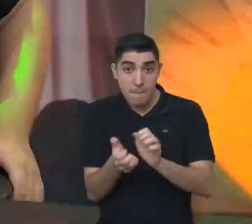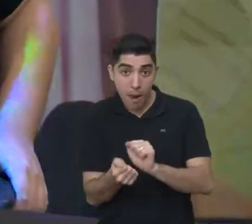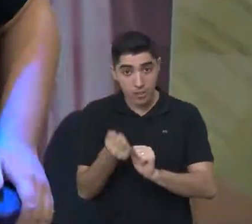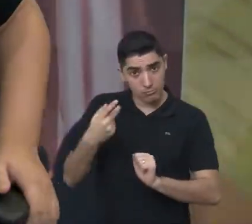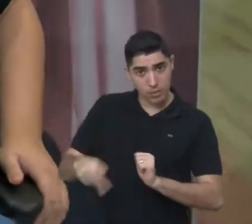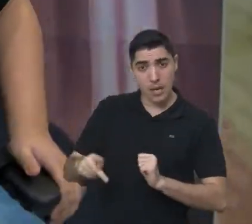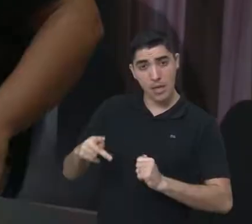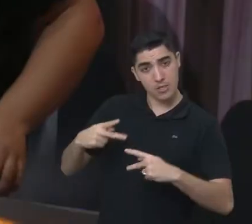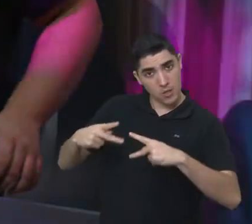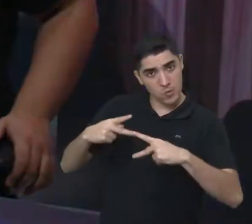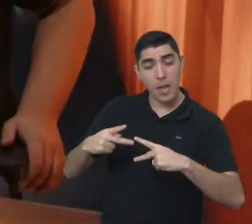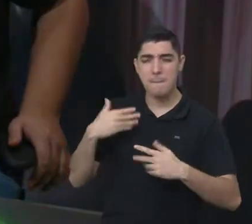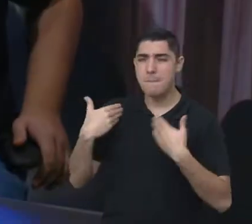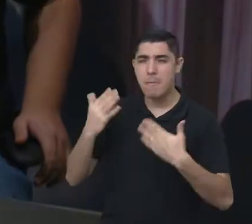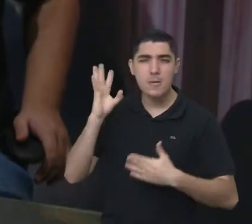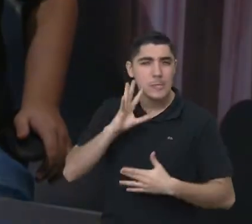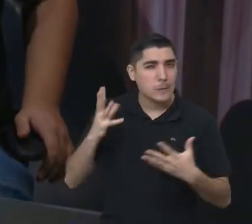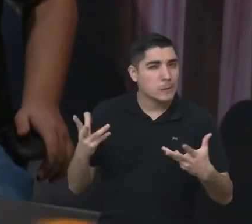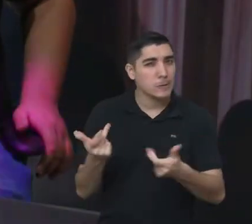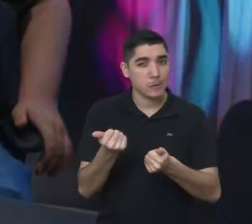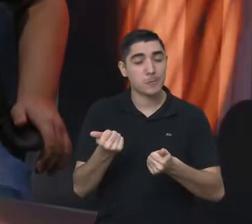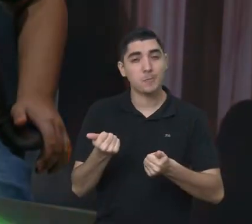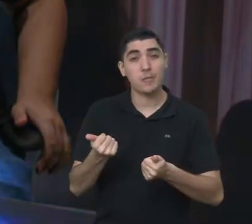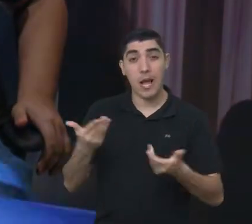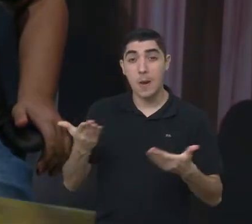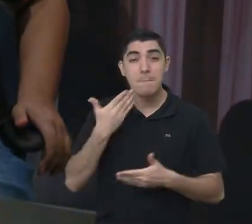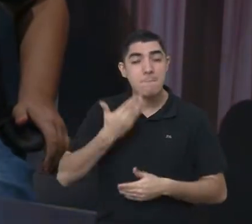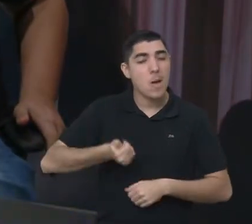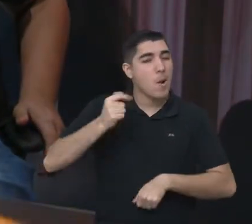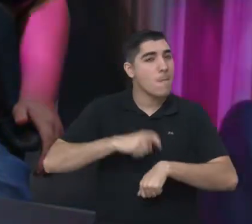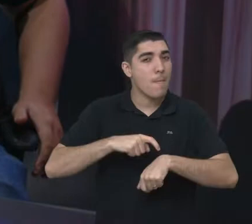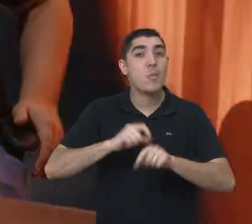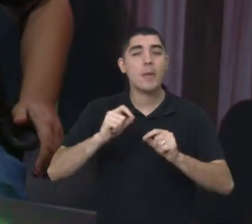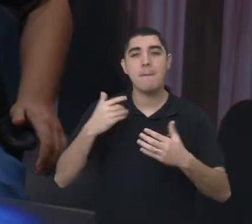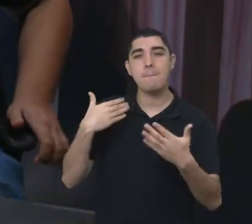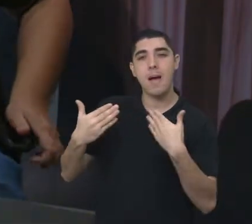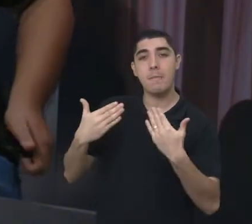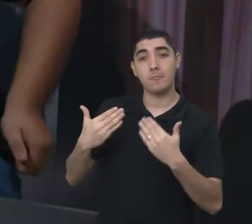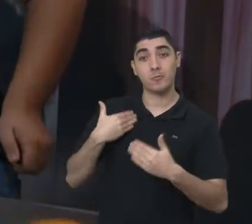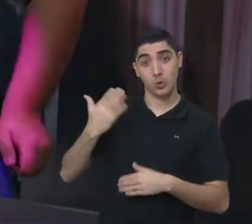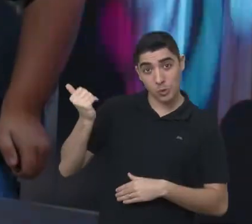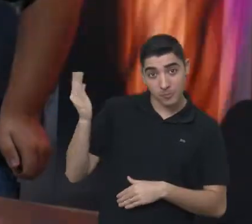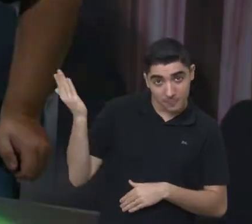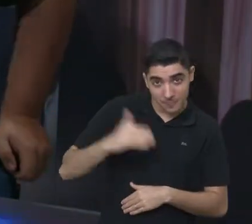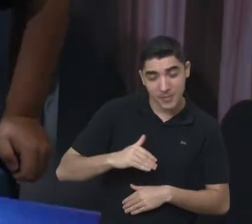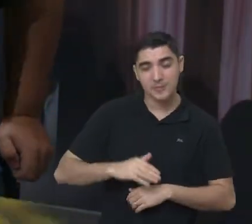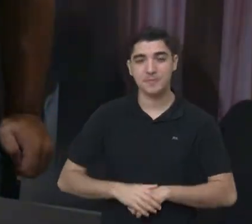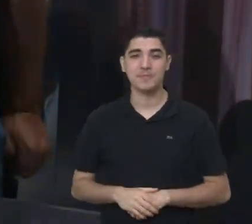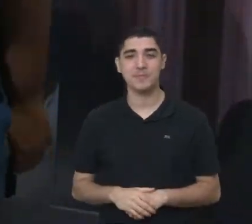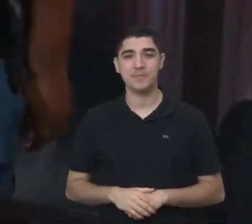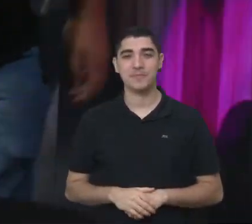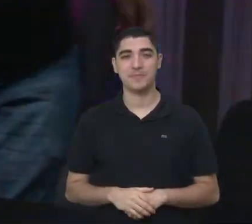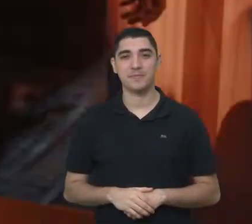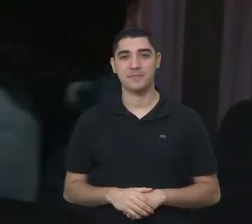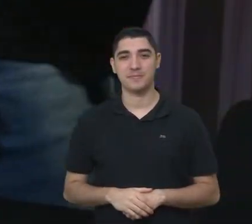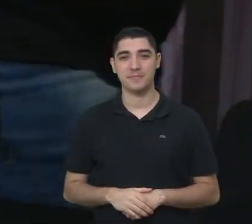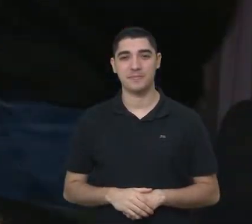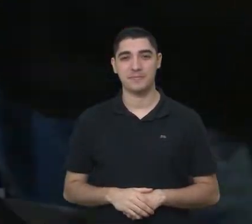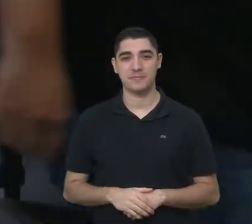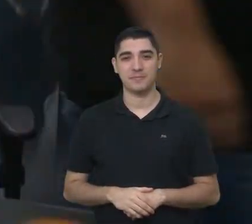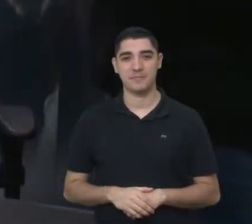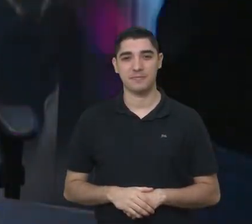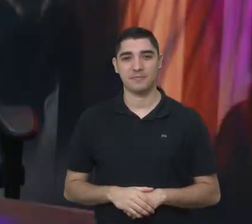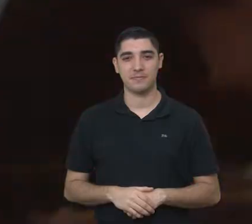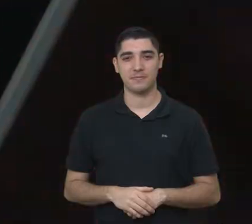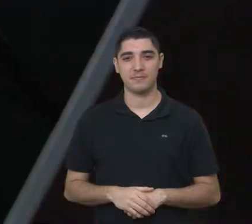papo muito legal com a gente, ó. Fica ligado, chegou a melhor parte do programa que é a hora da resenha. Vou chamar ela, hein? Chega aí, Fernanda!